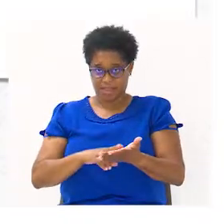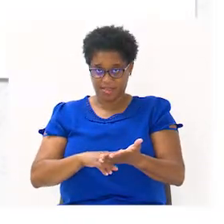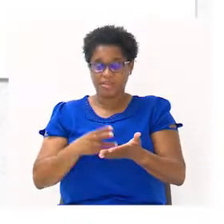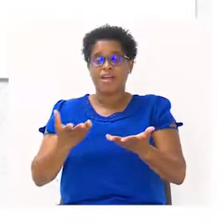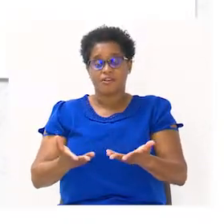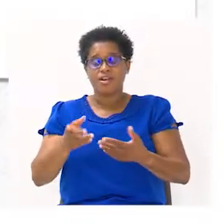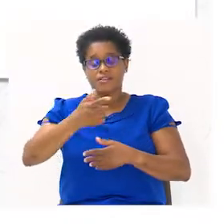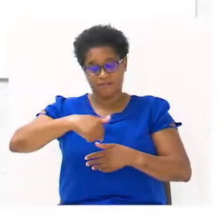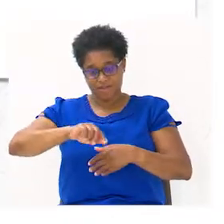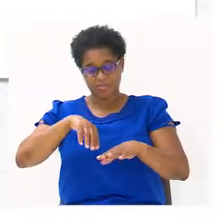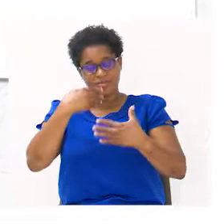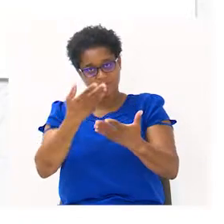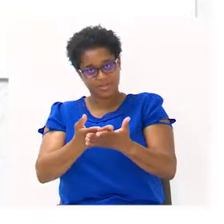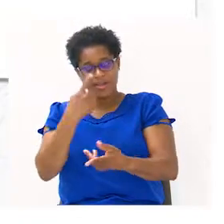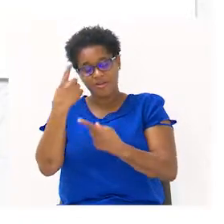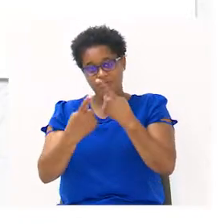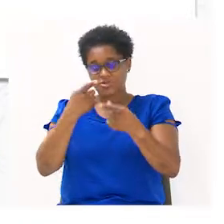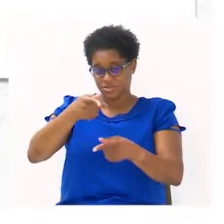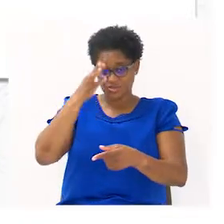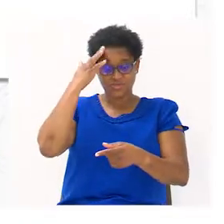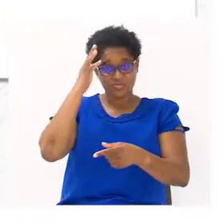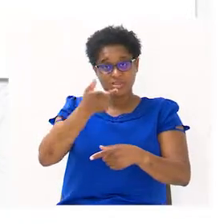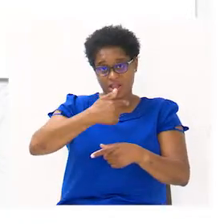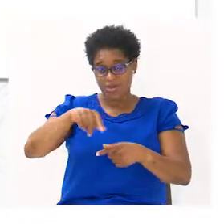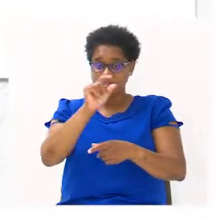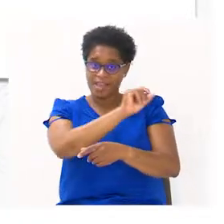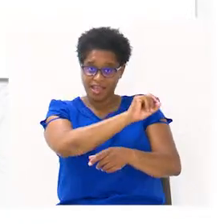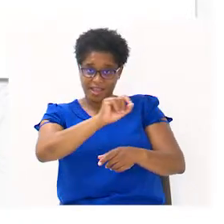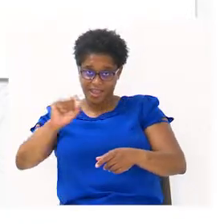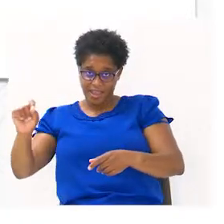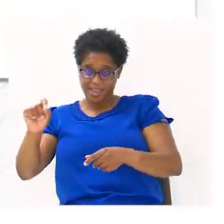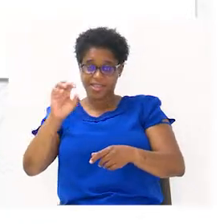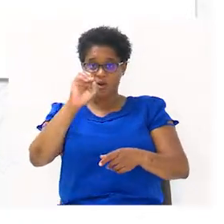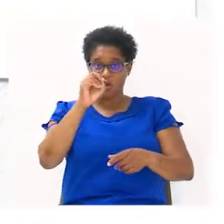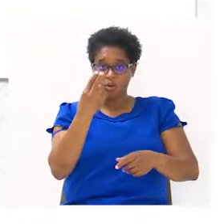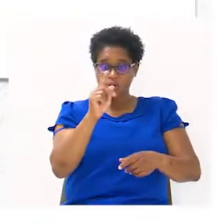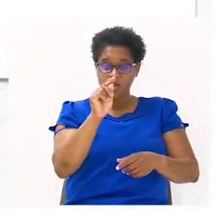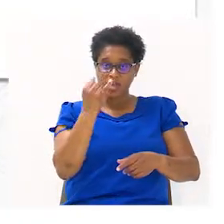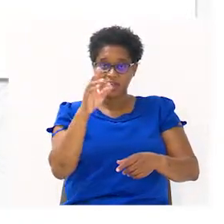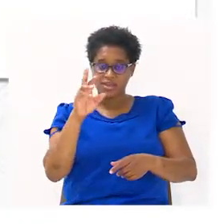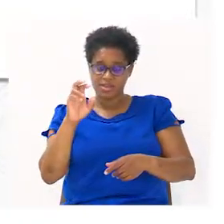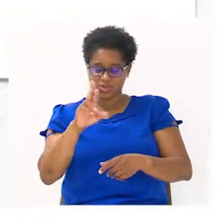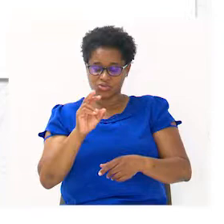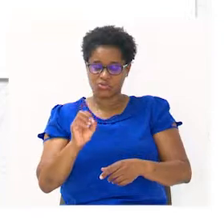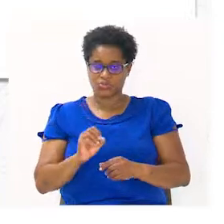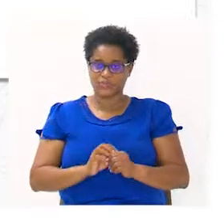vamos representar alguns desses números na nossa reta ou eixo orientado.